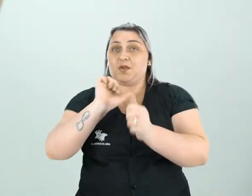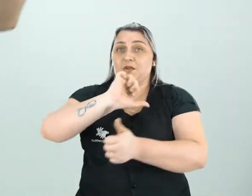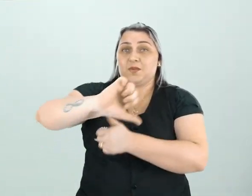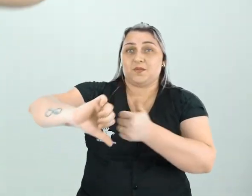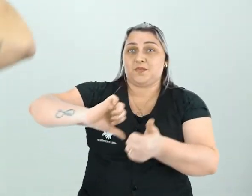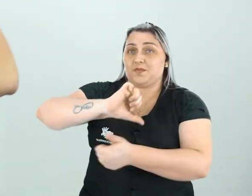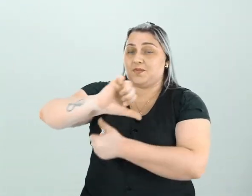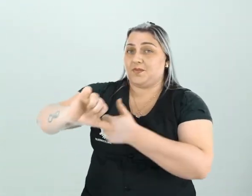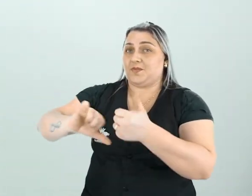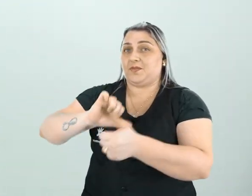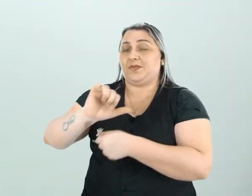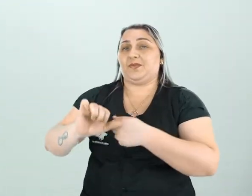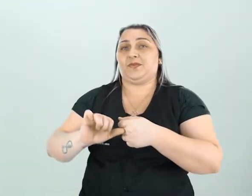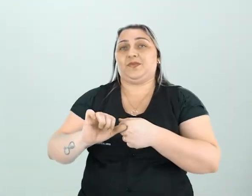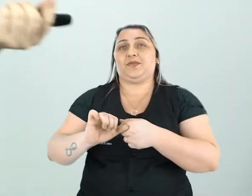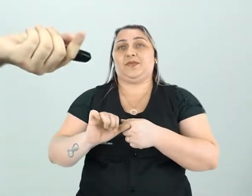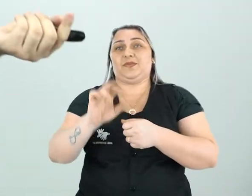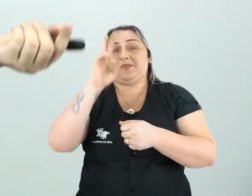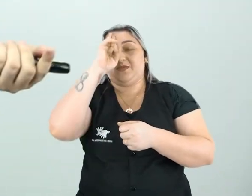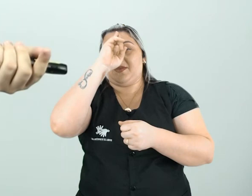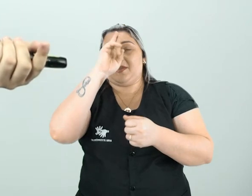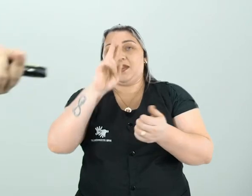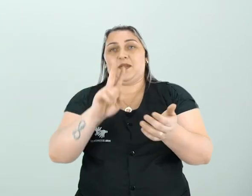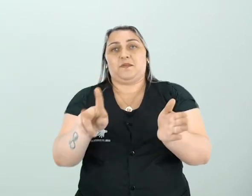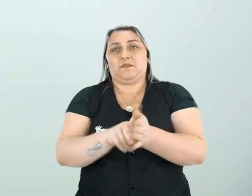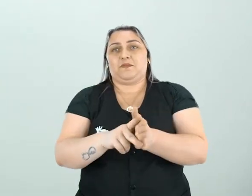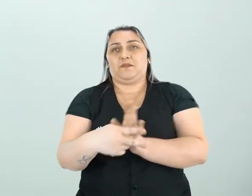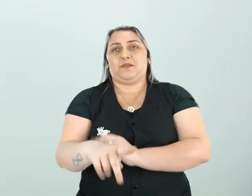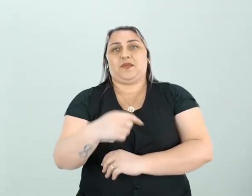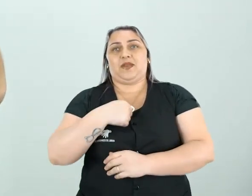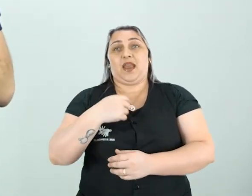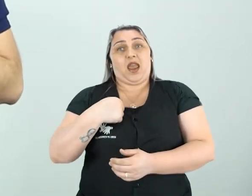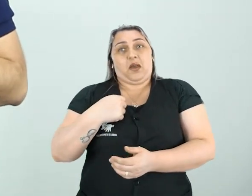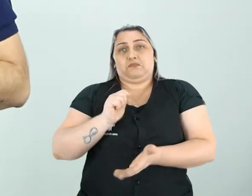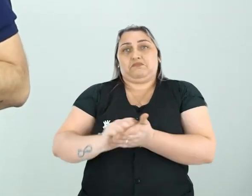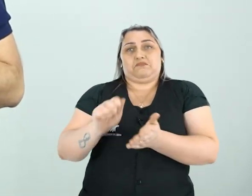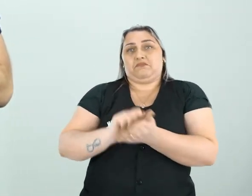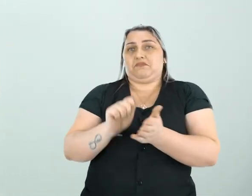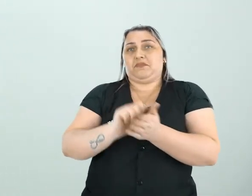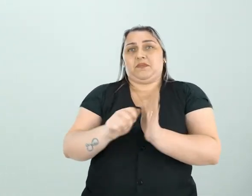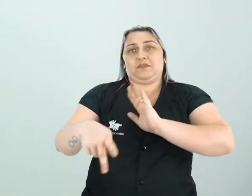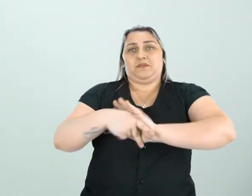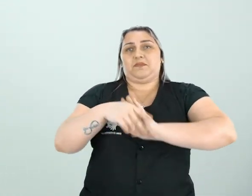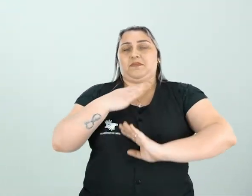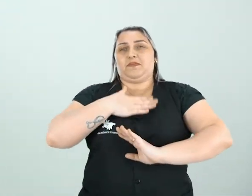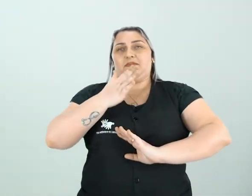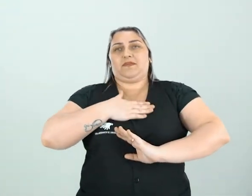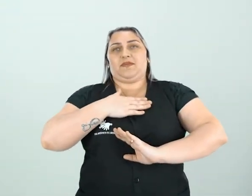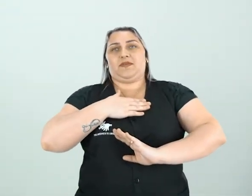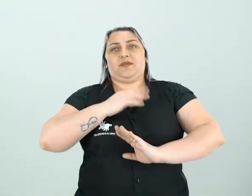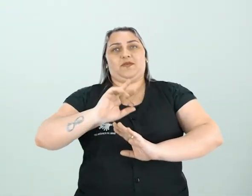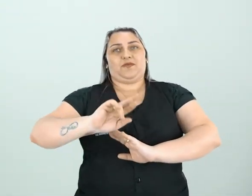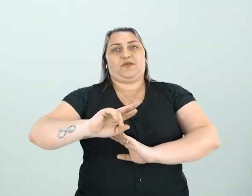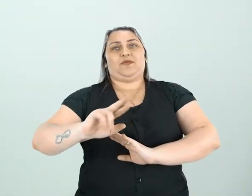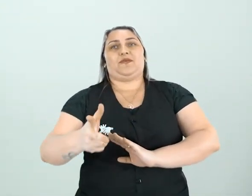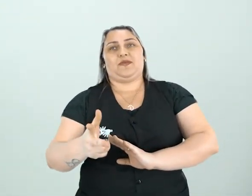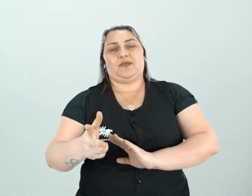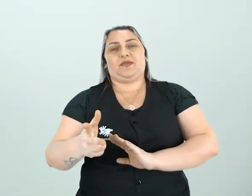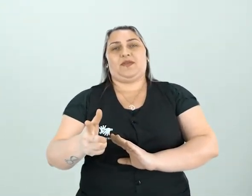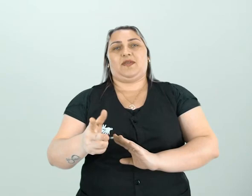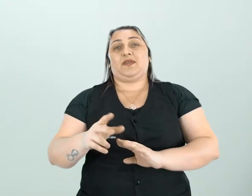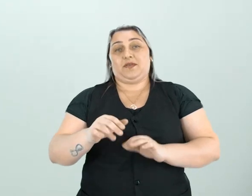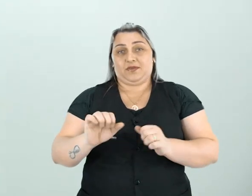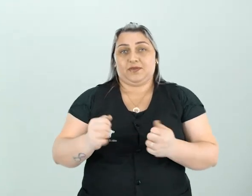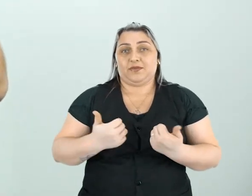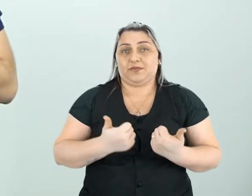mudar totalmente. Na versão é dela, né? Então ela pode fazer de forma bem diferente.